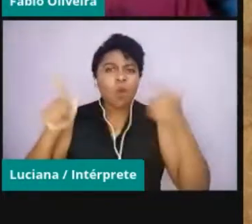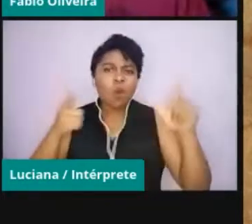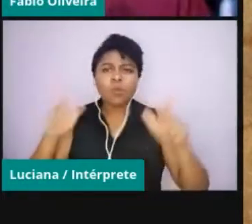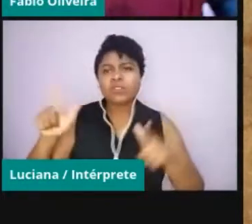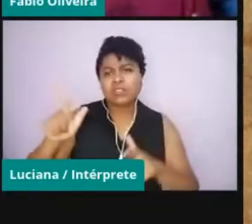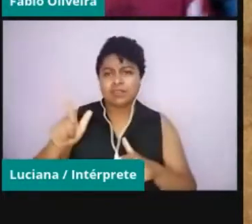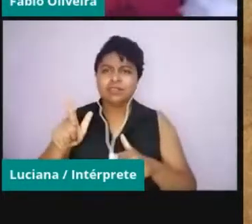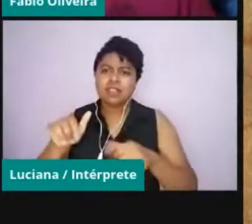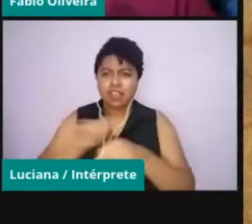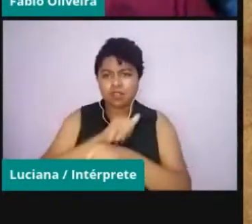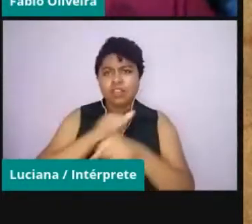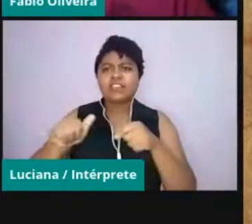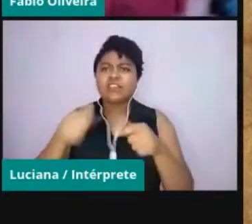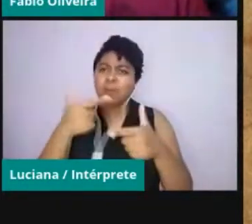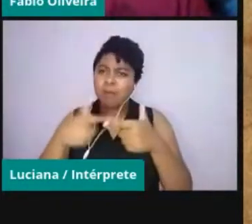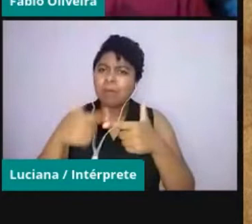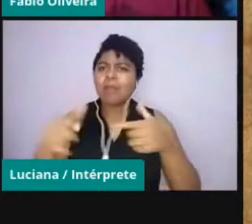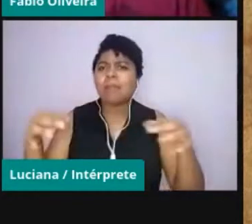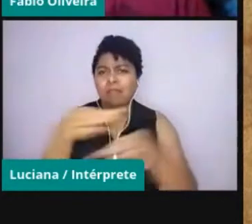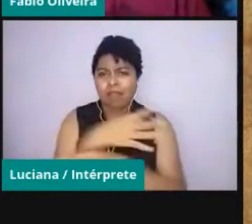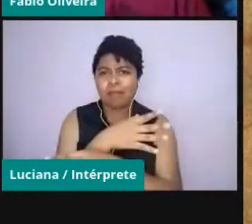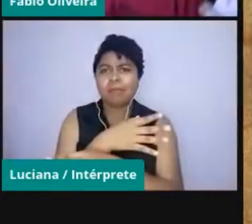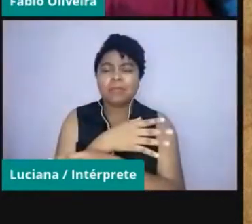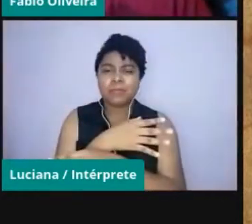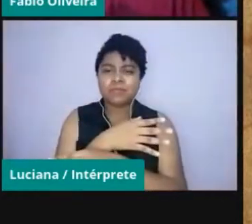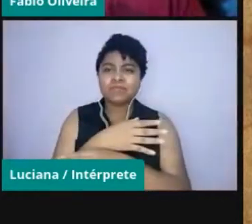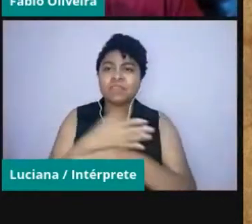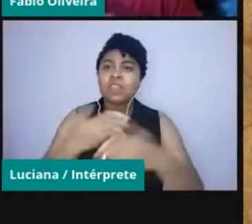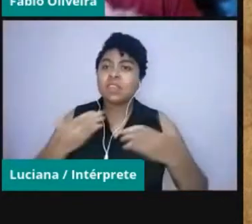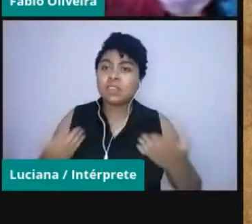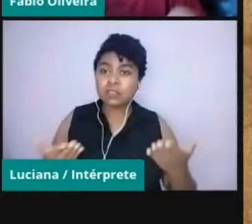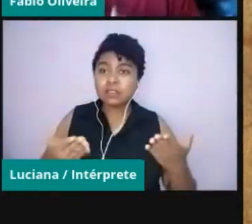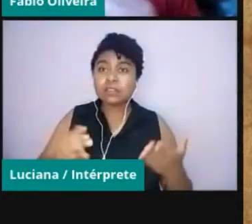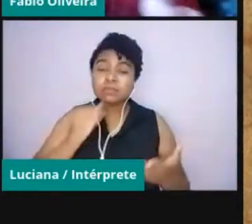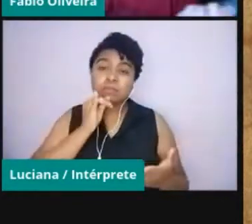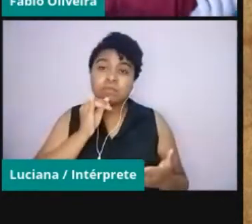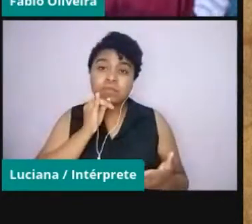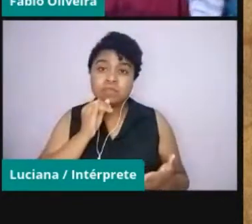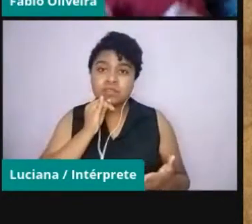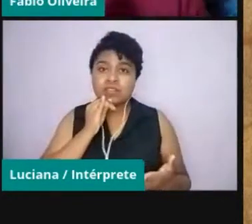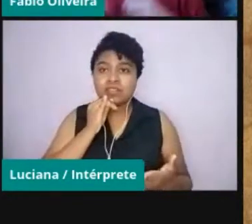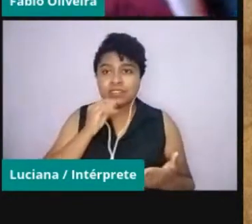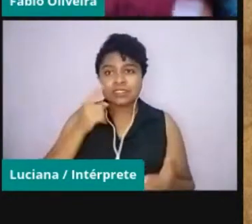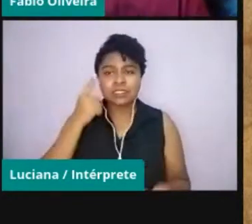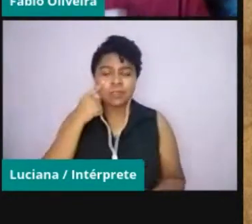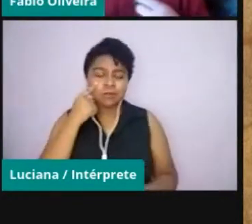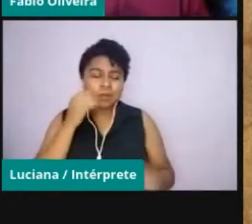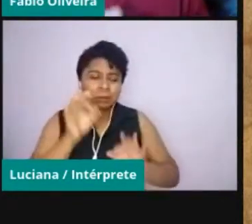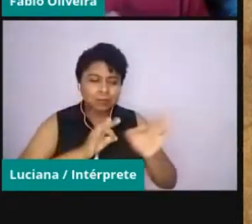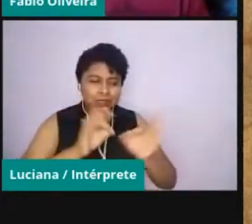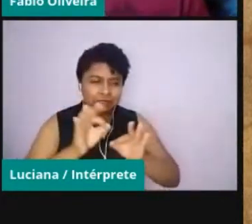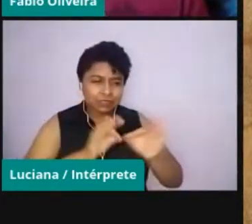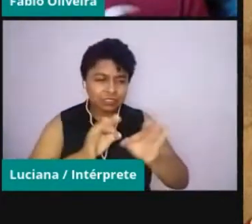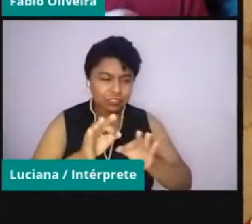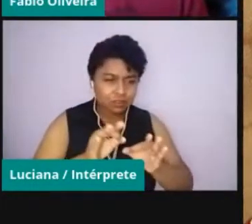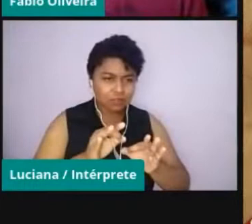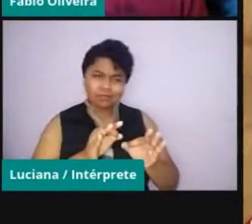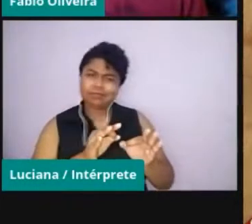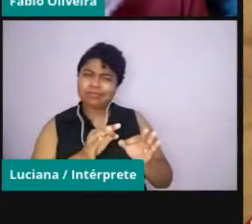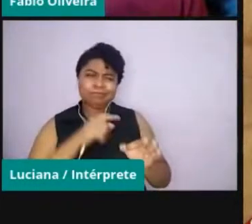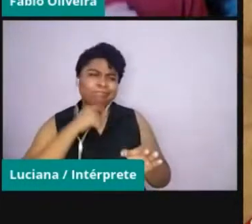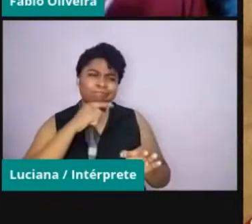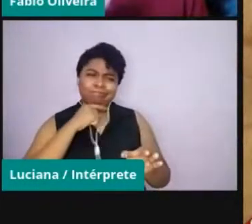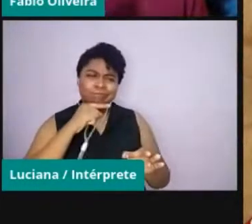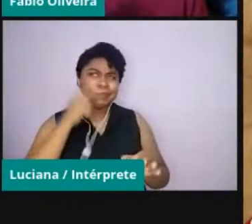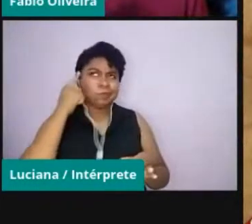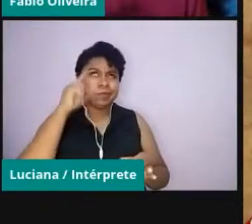alternativas para resolver o problema. Talvez até mesmo passando e fazendo um grande desvio do que você estava planejando. Então, você tem que